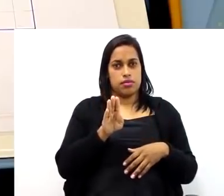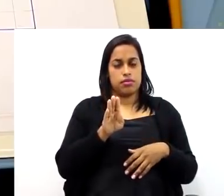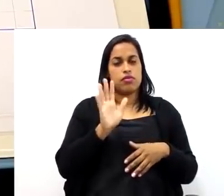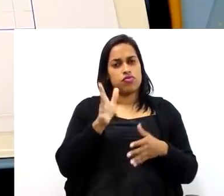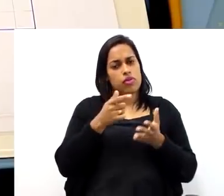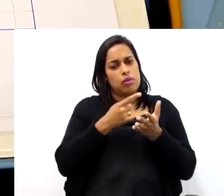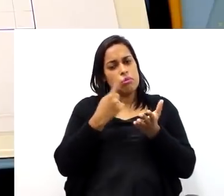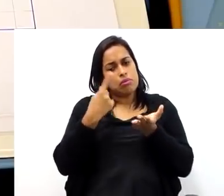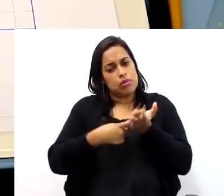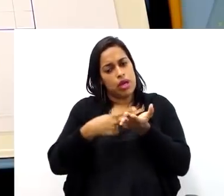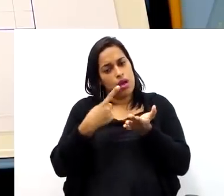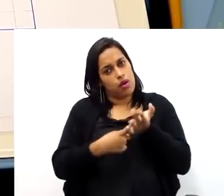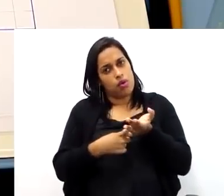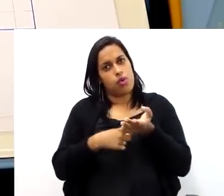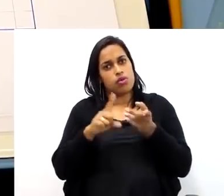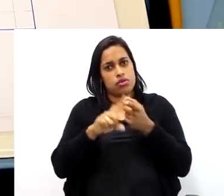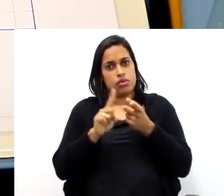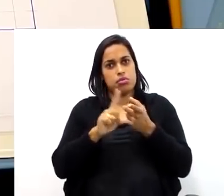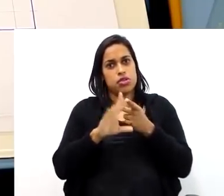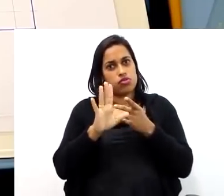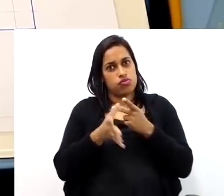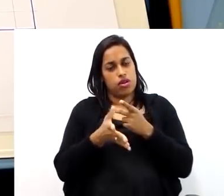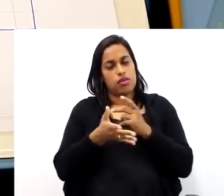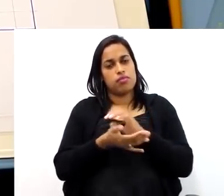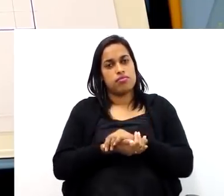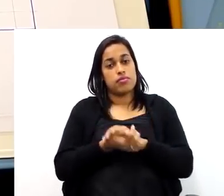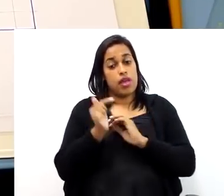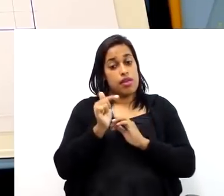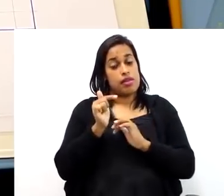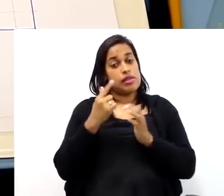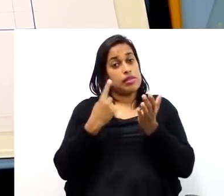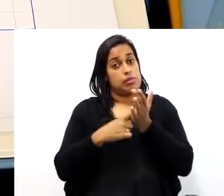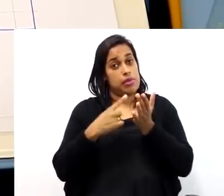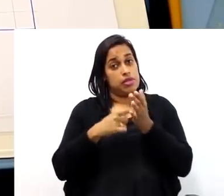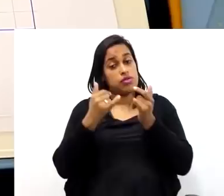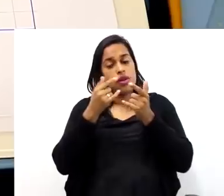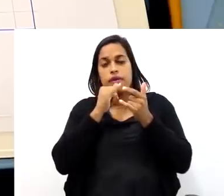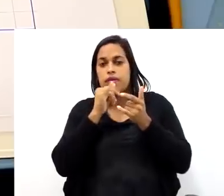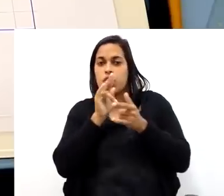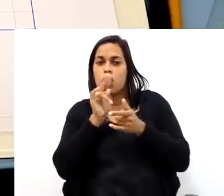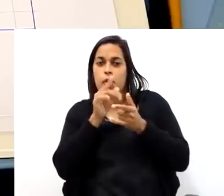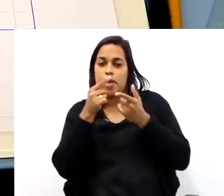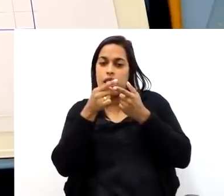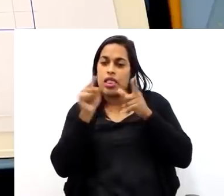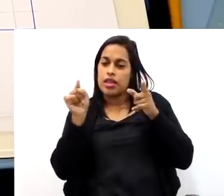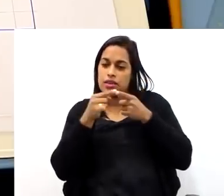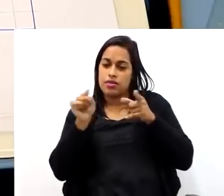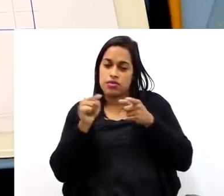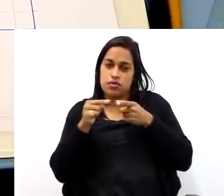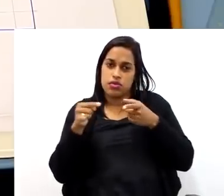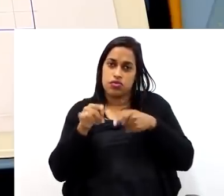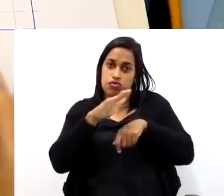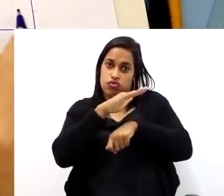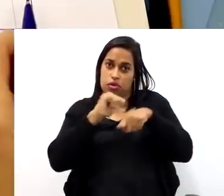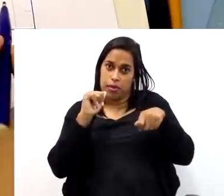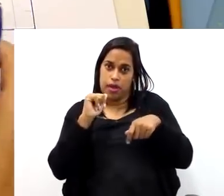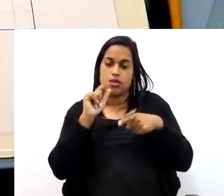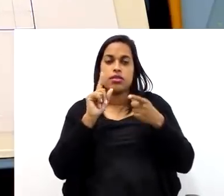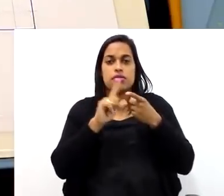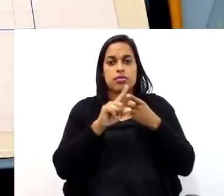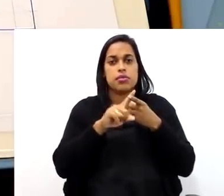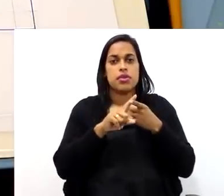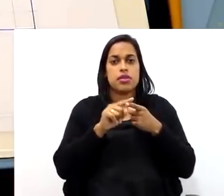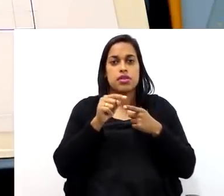A, B. Eu já fiz uma marcação aqui para poder adiantar um pouco. Mas essa marcação, que são as linhas de chamada, que